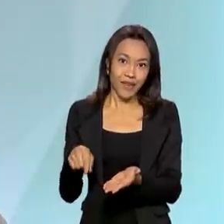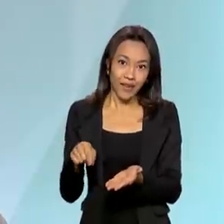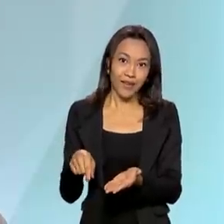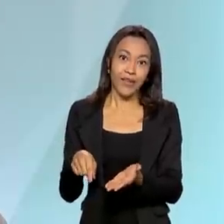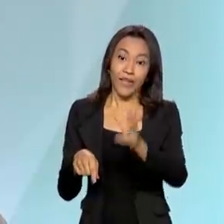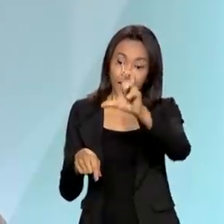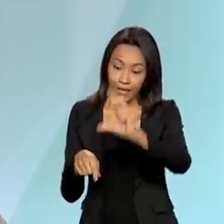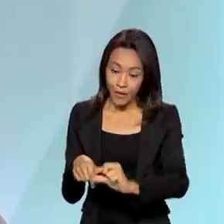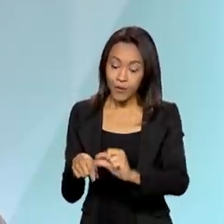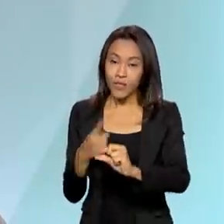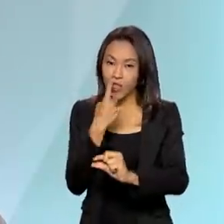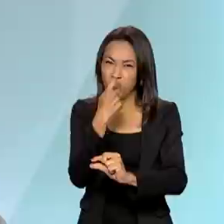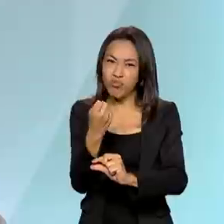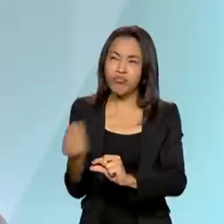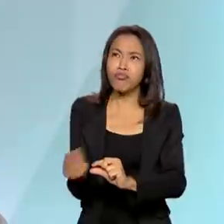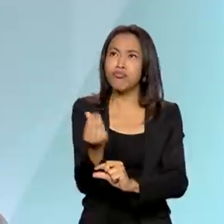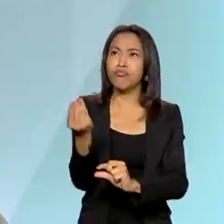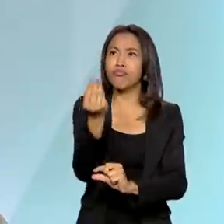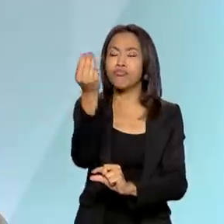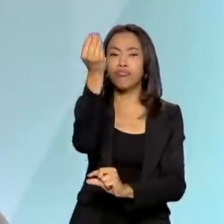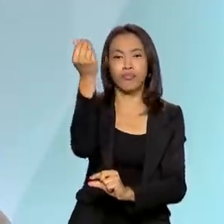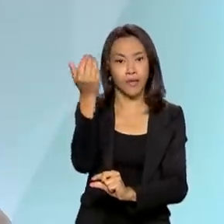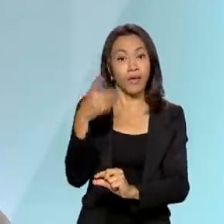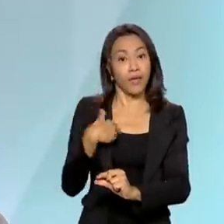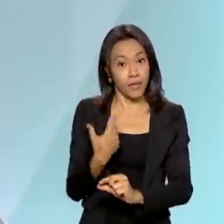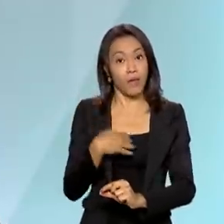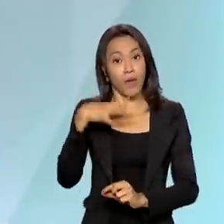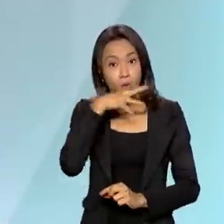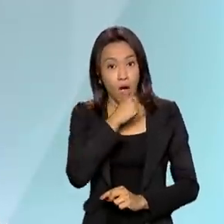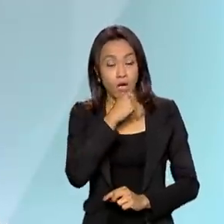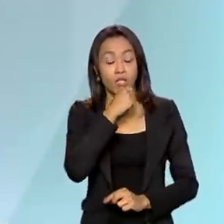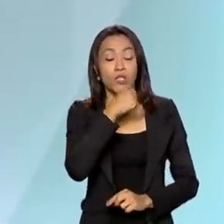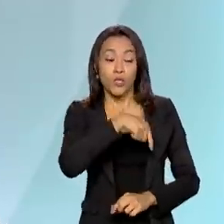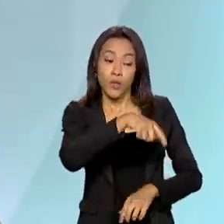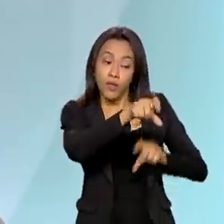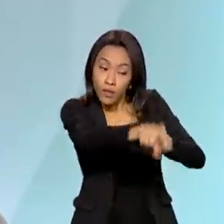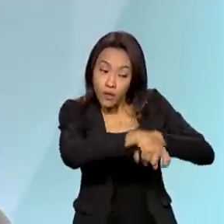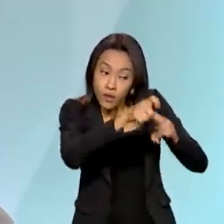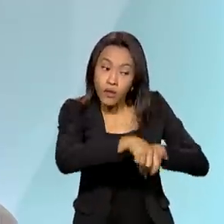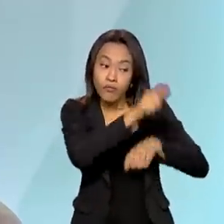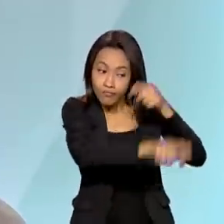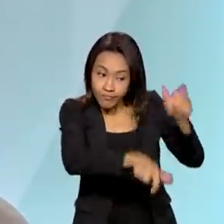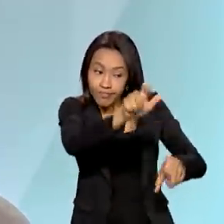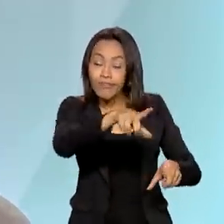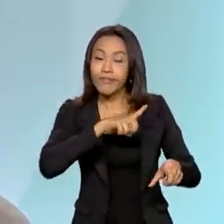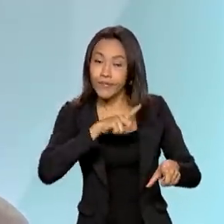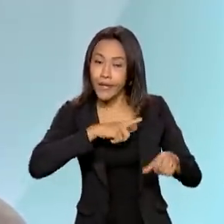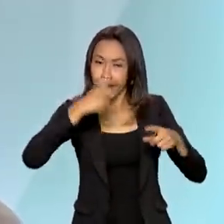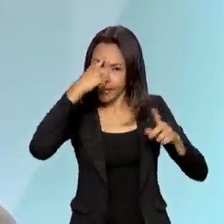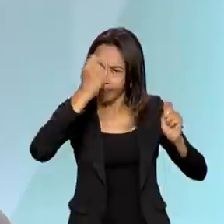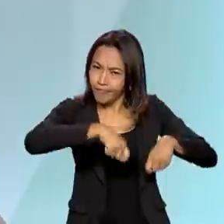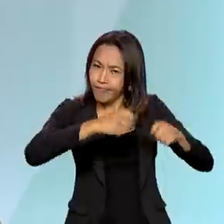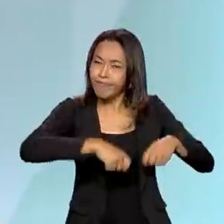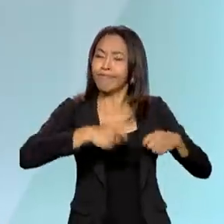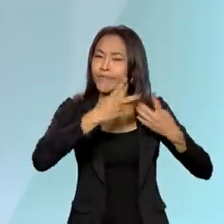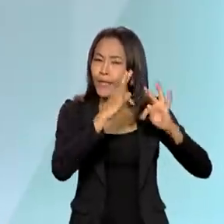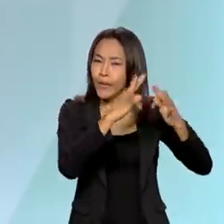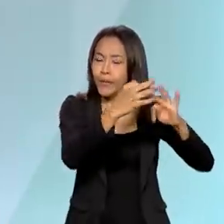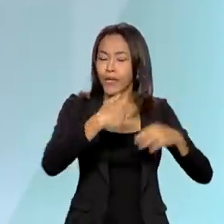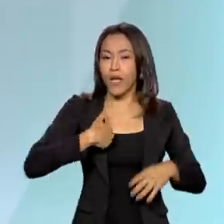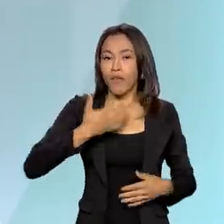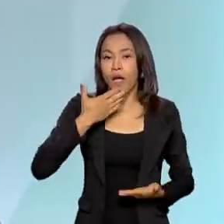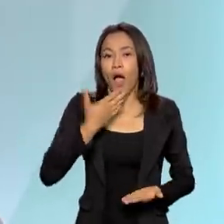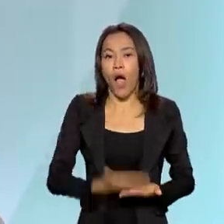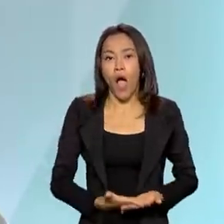e reduzindo emissões. Eu acho que os produtores têm uma capacidade hoje e já têm tecnologia. Isso me impressionou na região do Oeste do